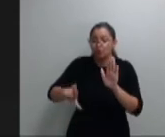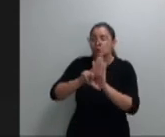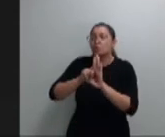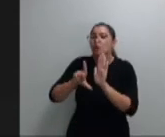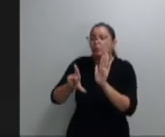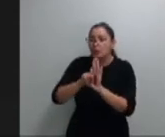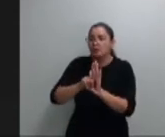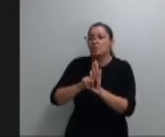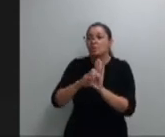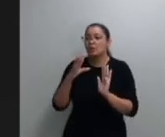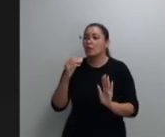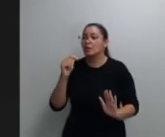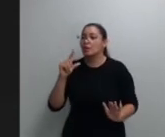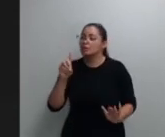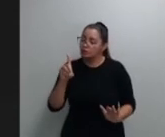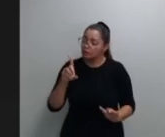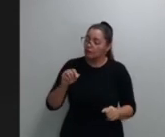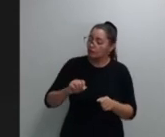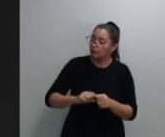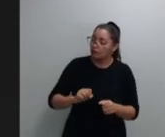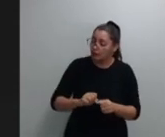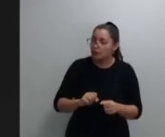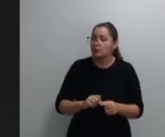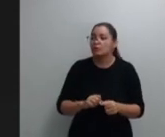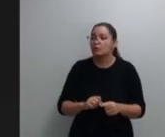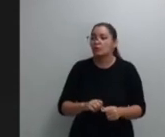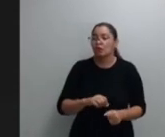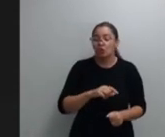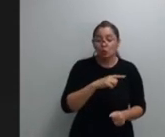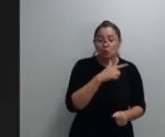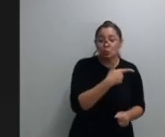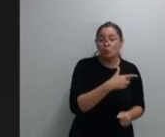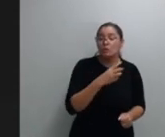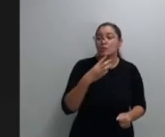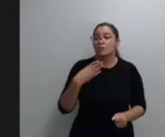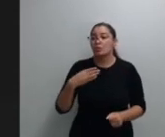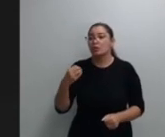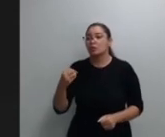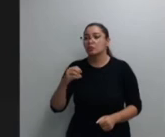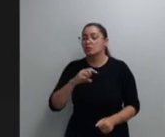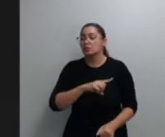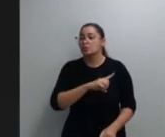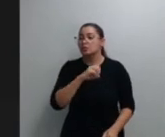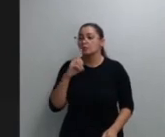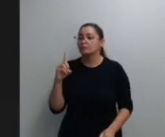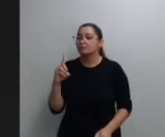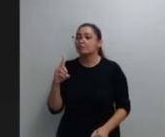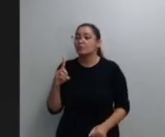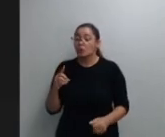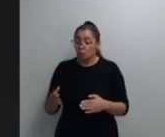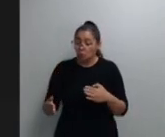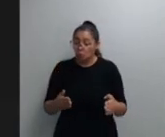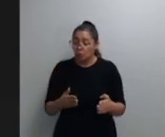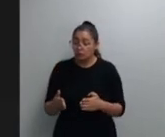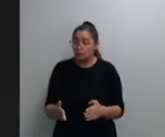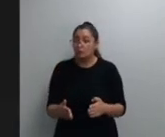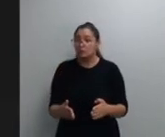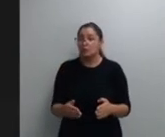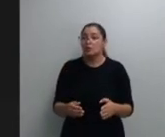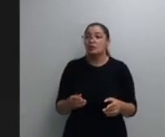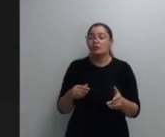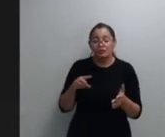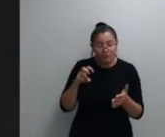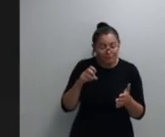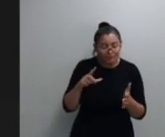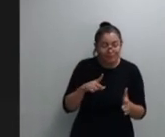realize a apreciação desse ato em até 240 dias e durante esse período deverão ser preservadas